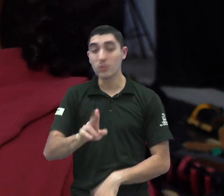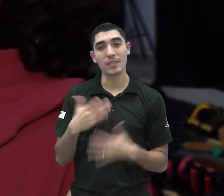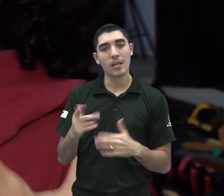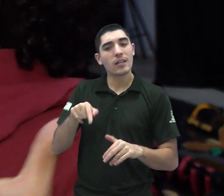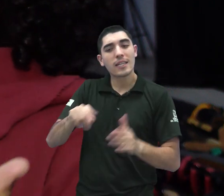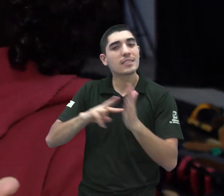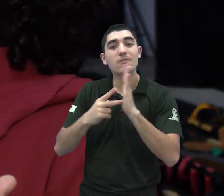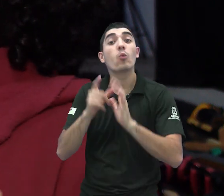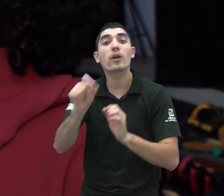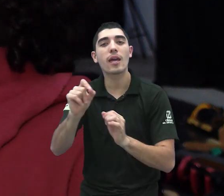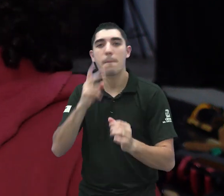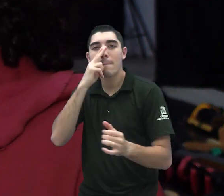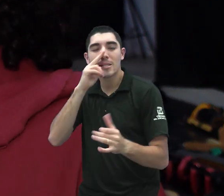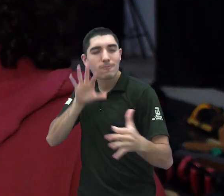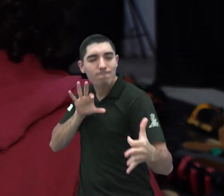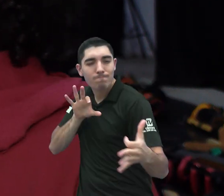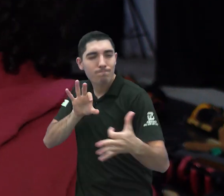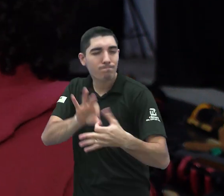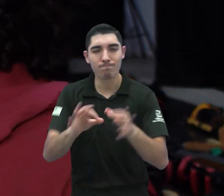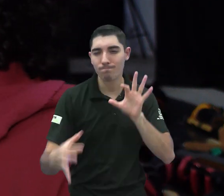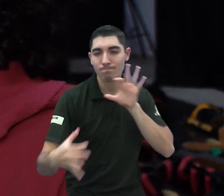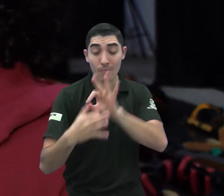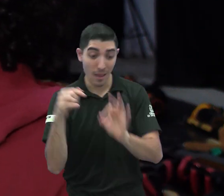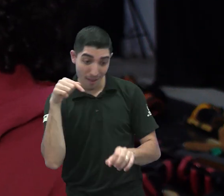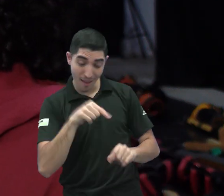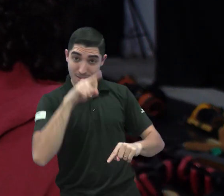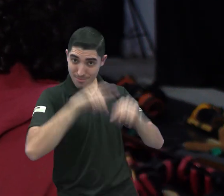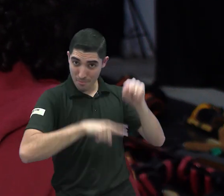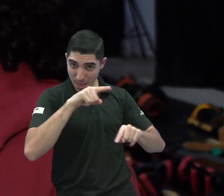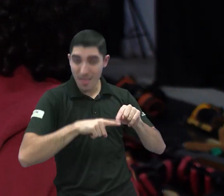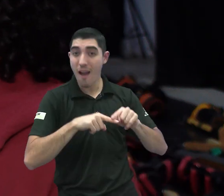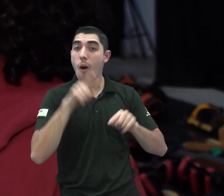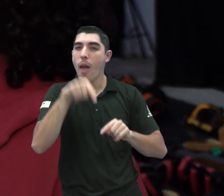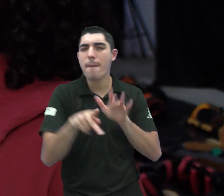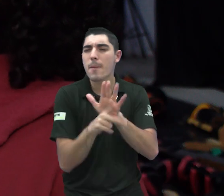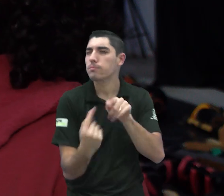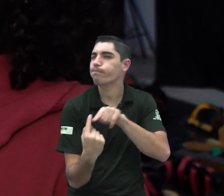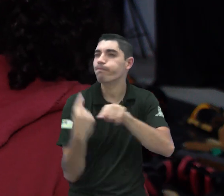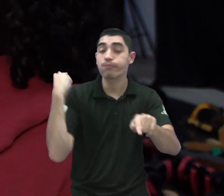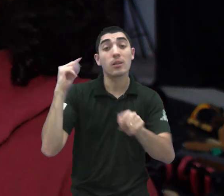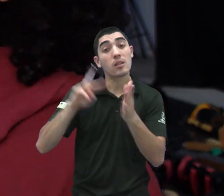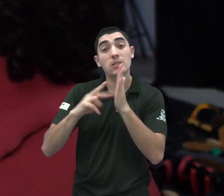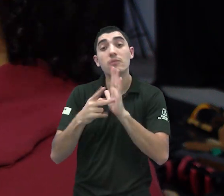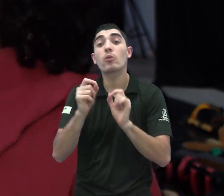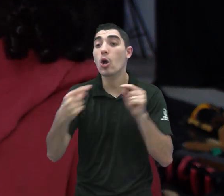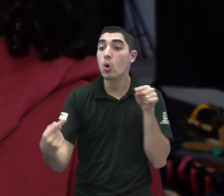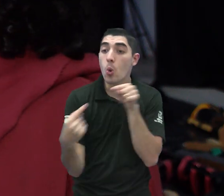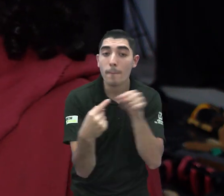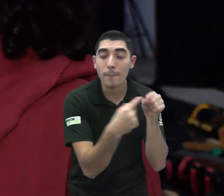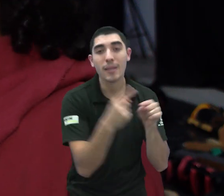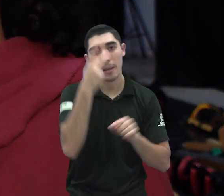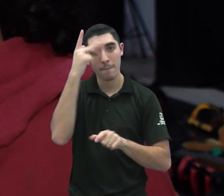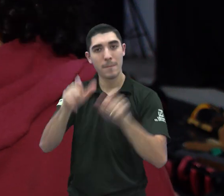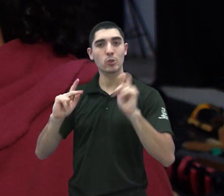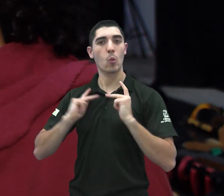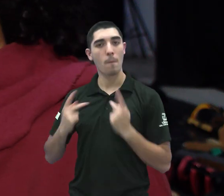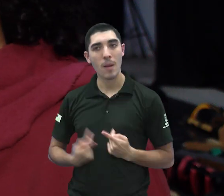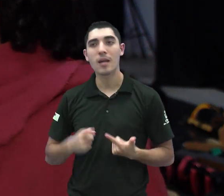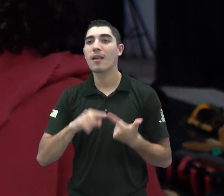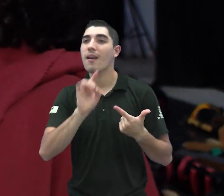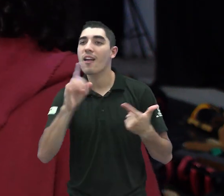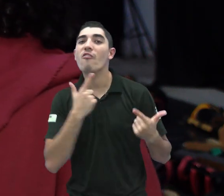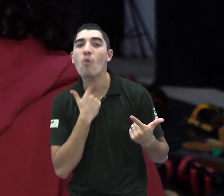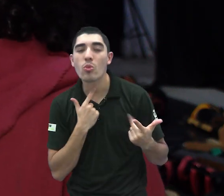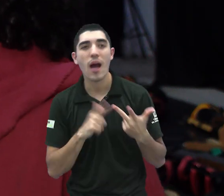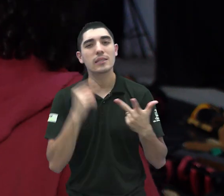um eixo de conexão com essa perna de pau, esse objeto ancestral. Então a gente acha que falar da perna de pau é falar sobre ser humano, sobre os nossos